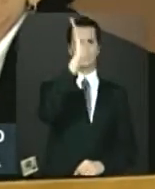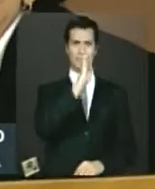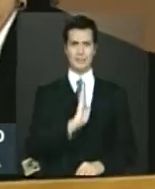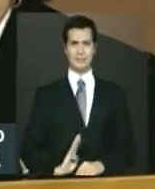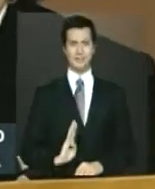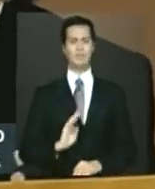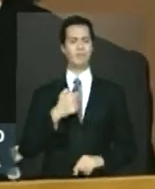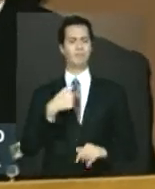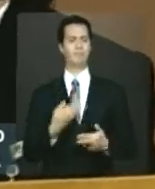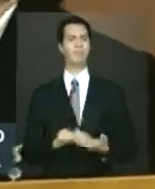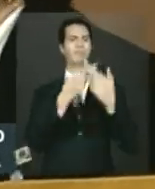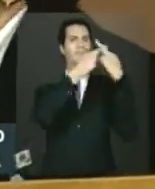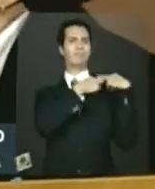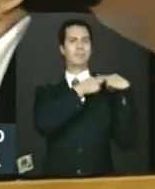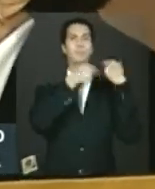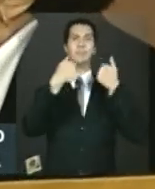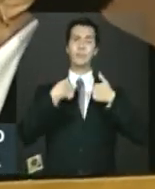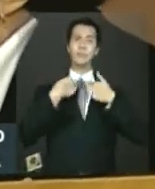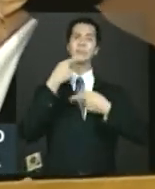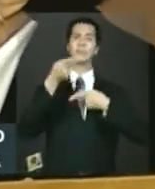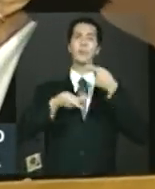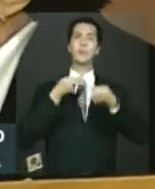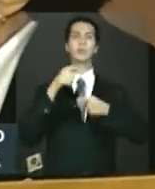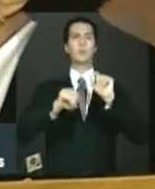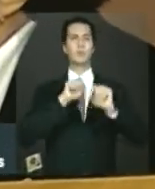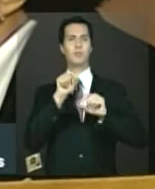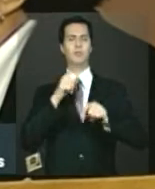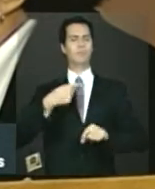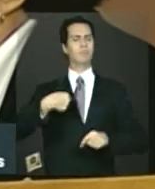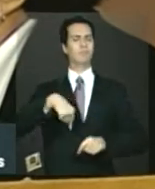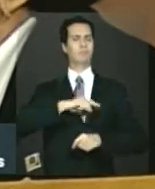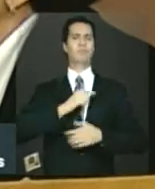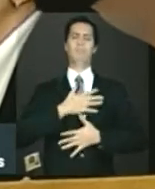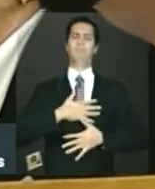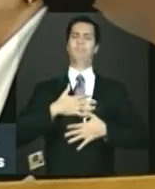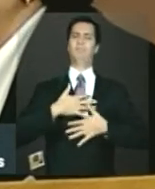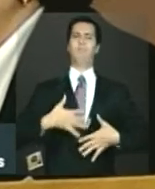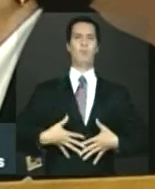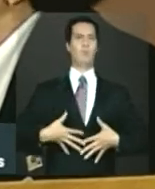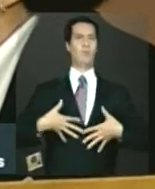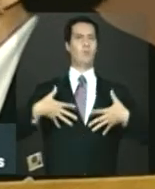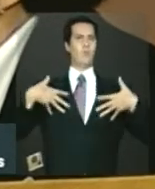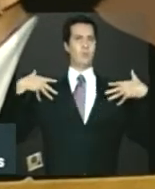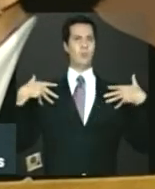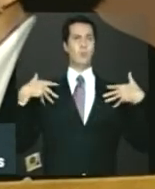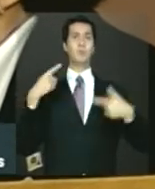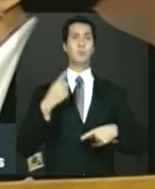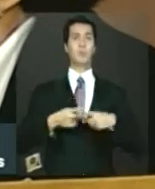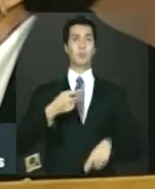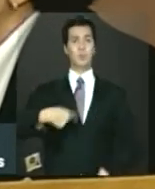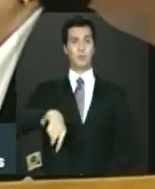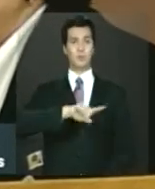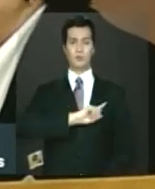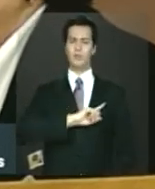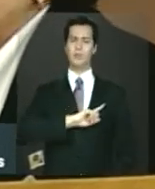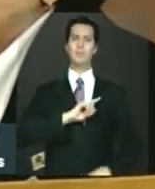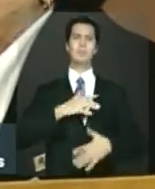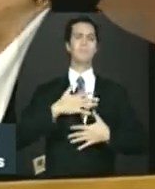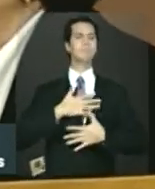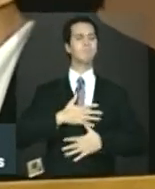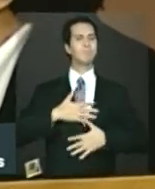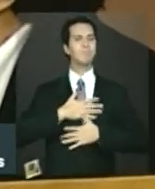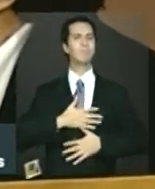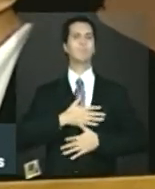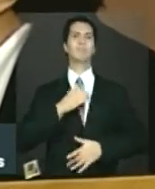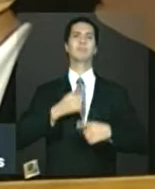eh o enorme orgulho que as mulheres brasileiras tem pela